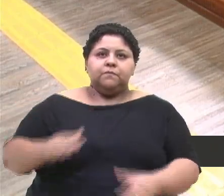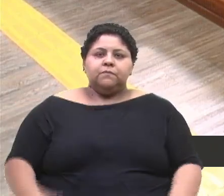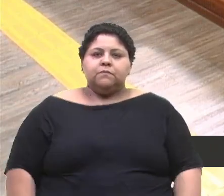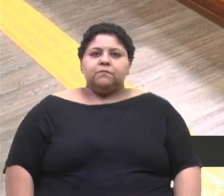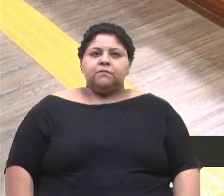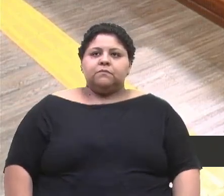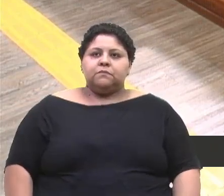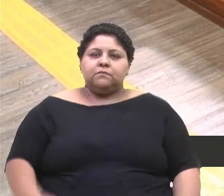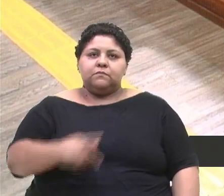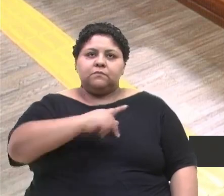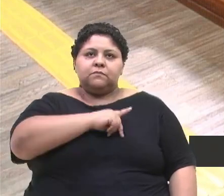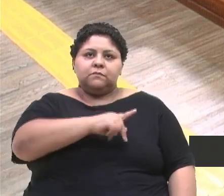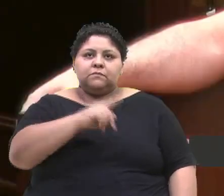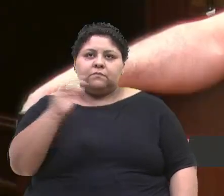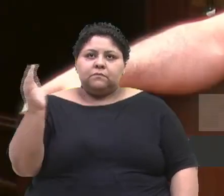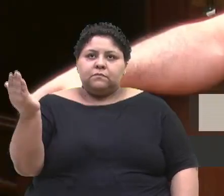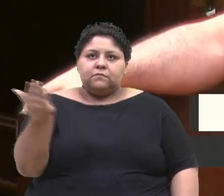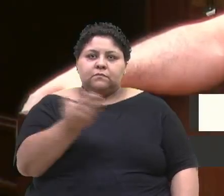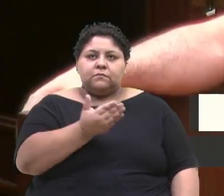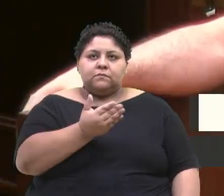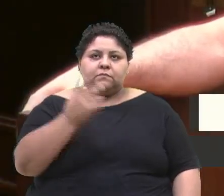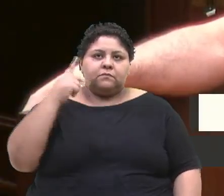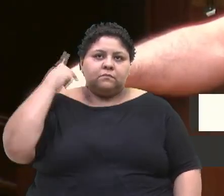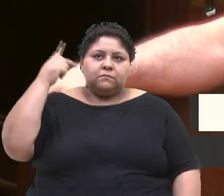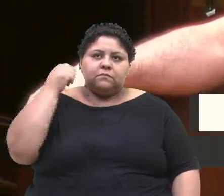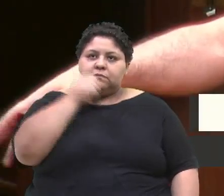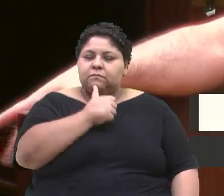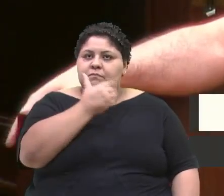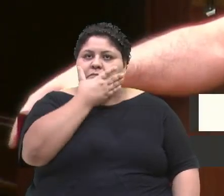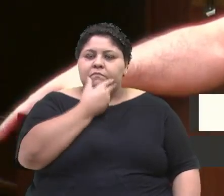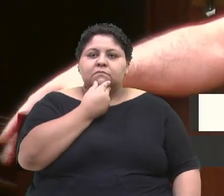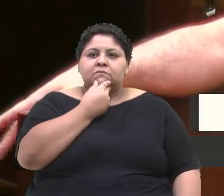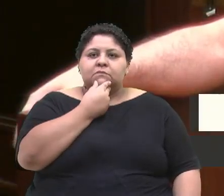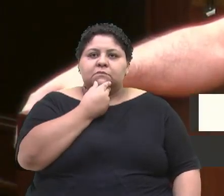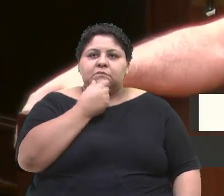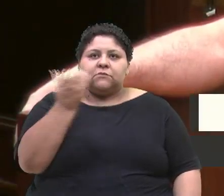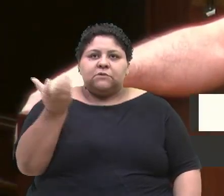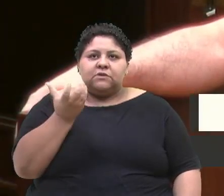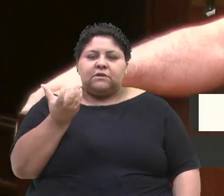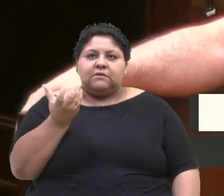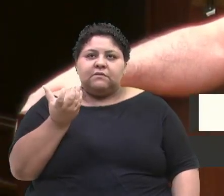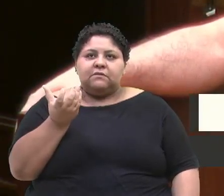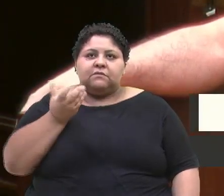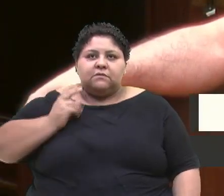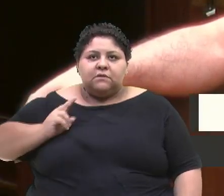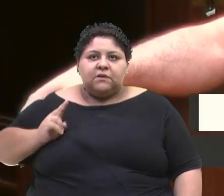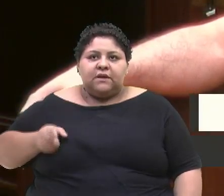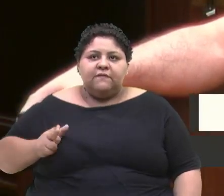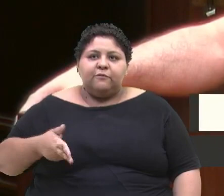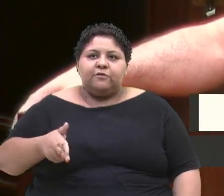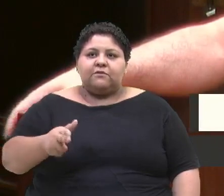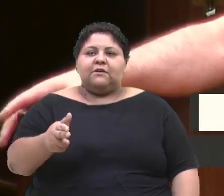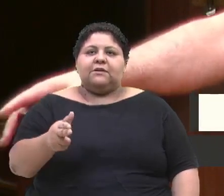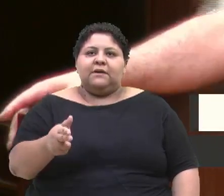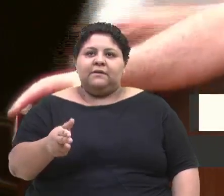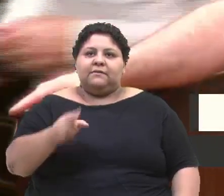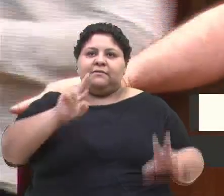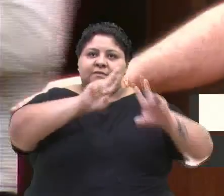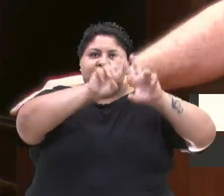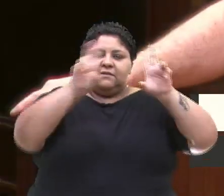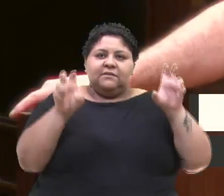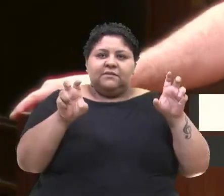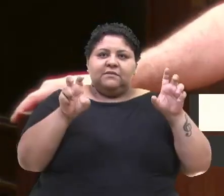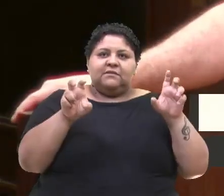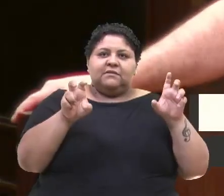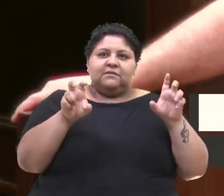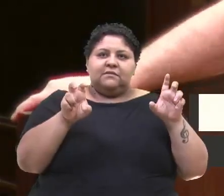Senhor presidente, senhoras e senhores vereadores, eu quero dar continuidade ao assunto porque nós temos que